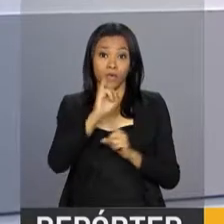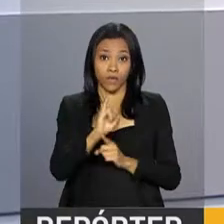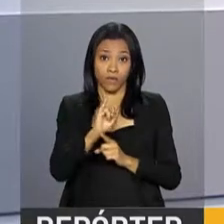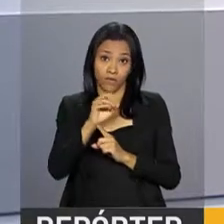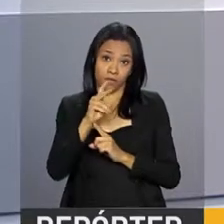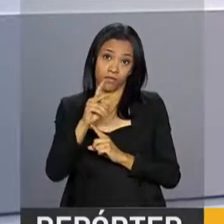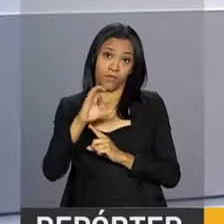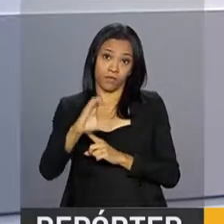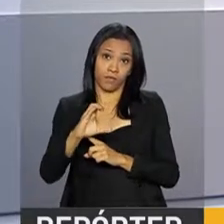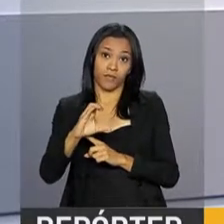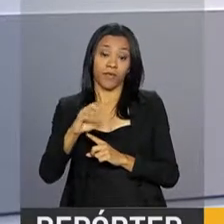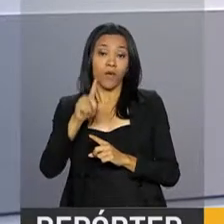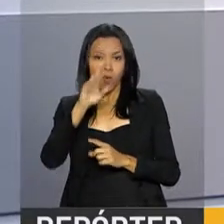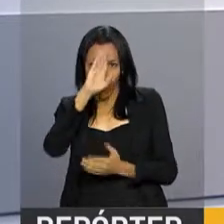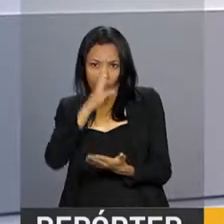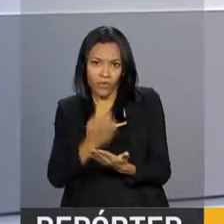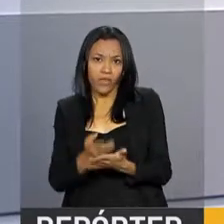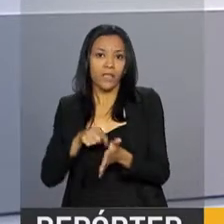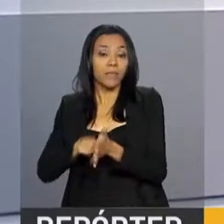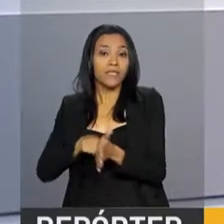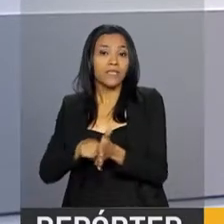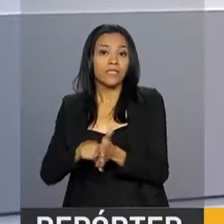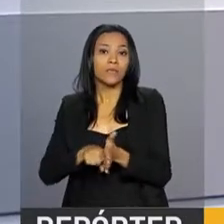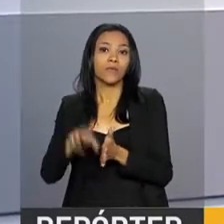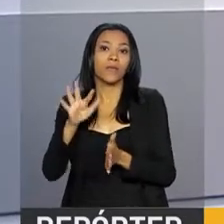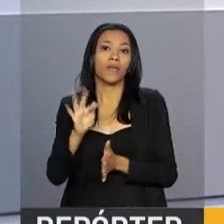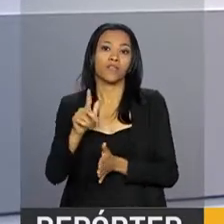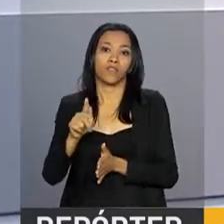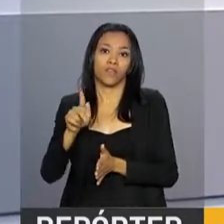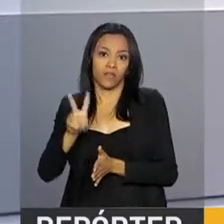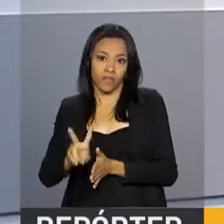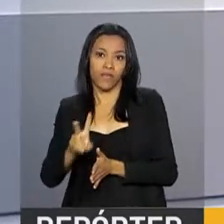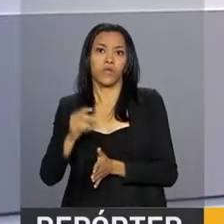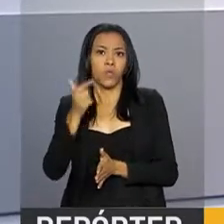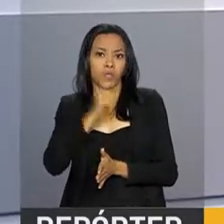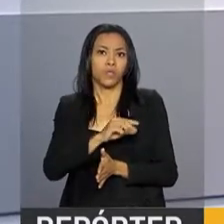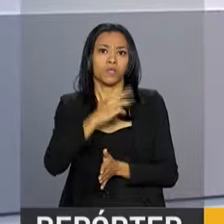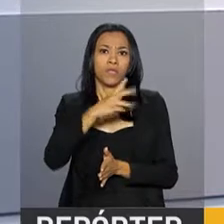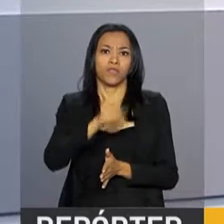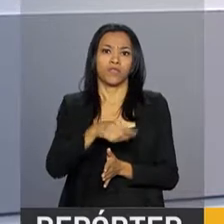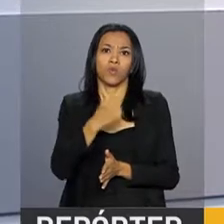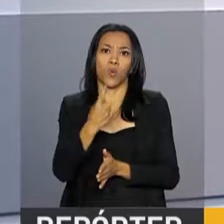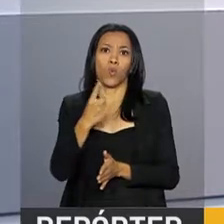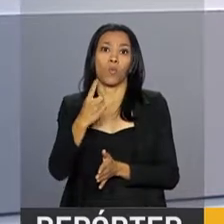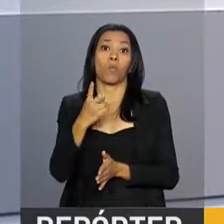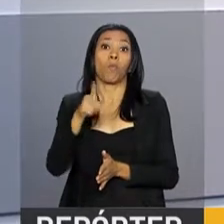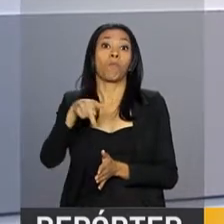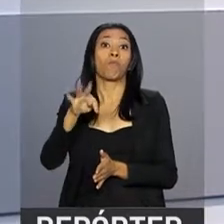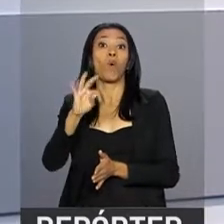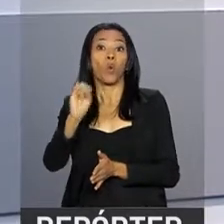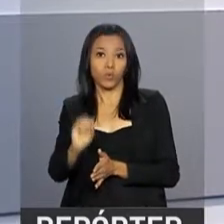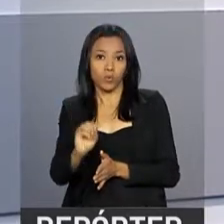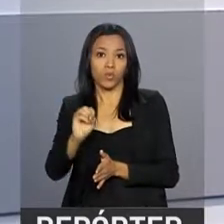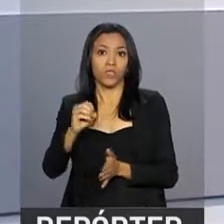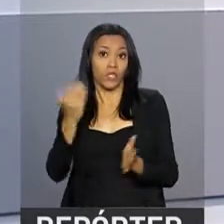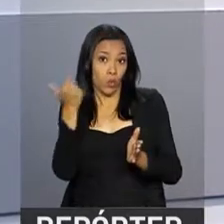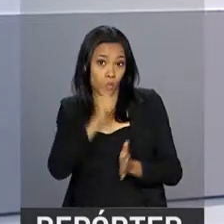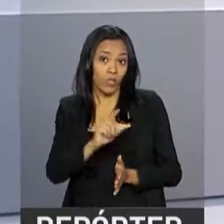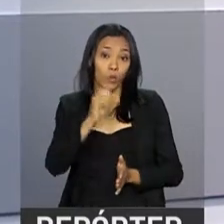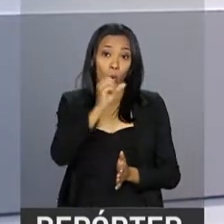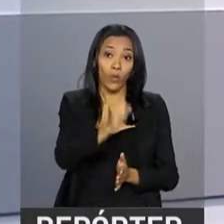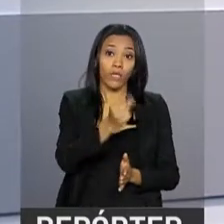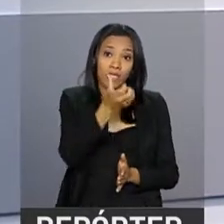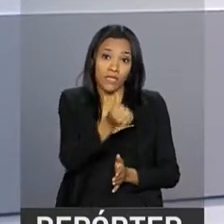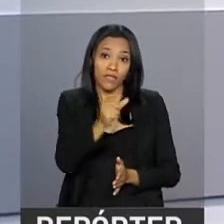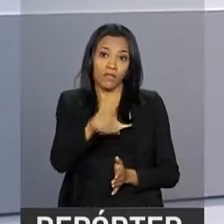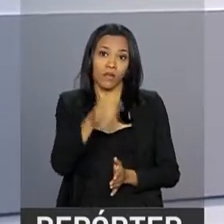Fundação Getúlio Vargas subiu 3,1 pontos em novembro, atingindo 86,8 pontos. É o maior nível desde outubro